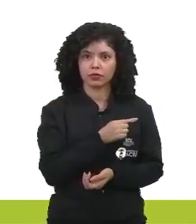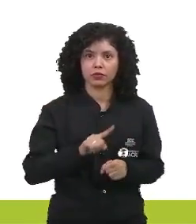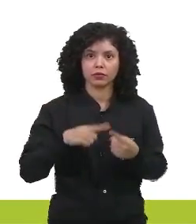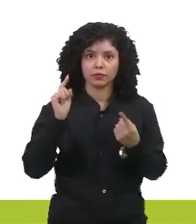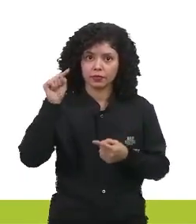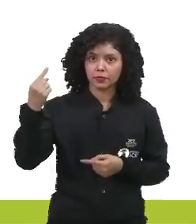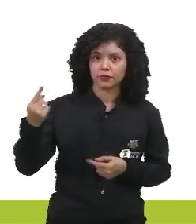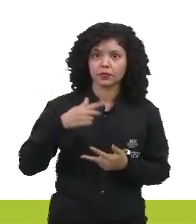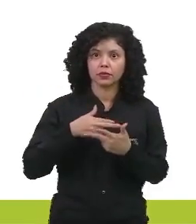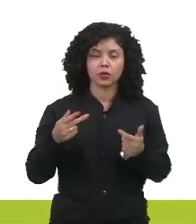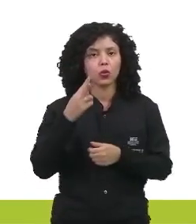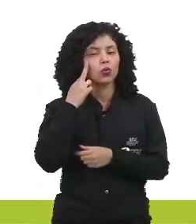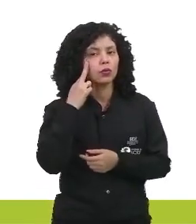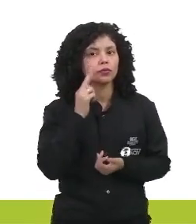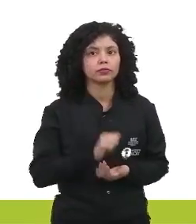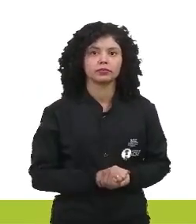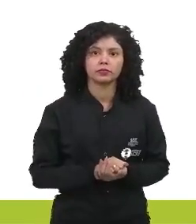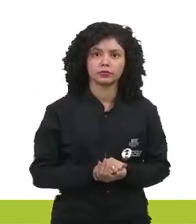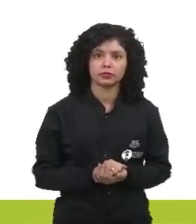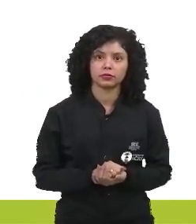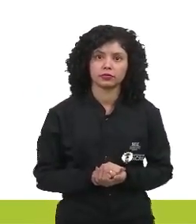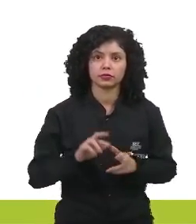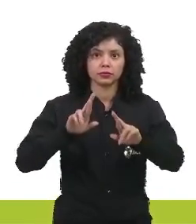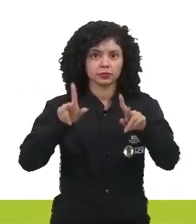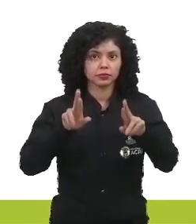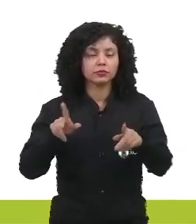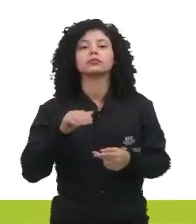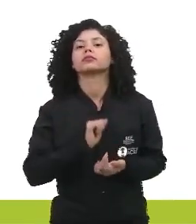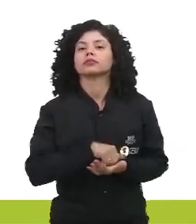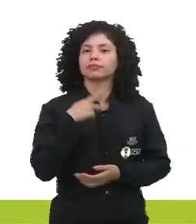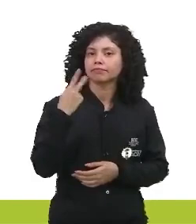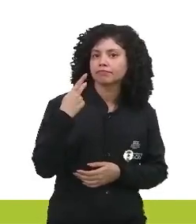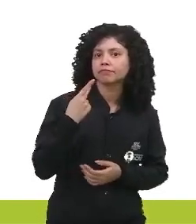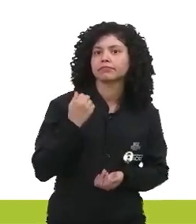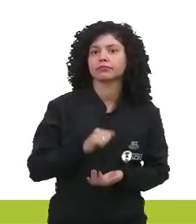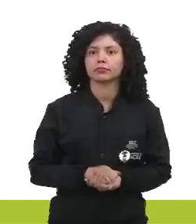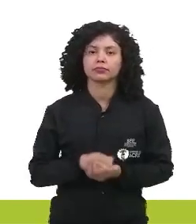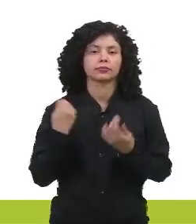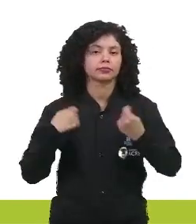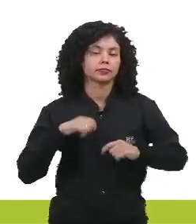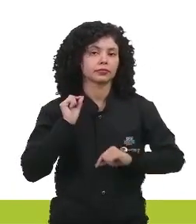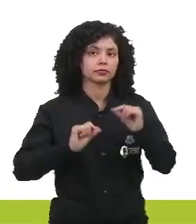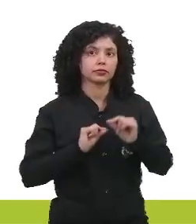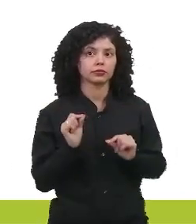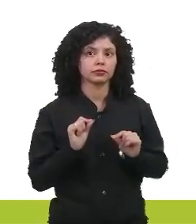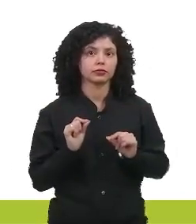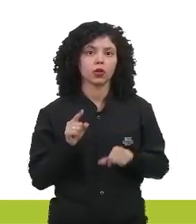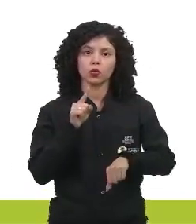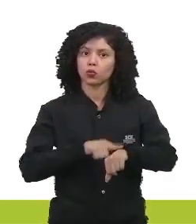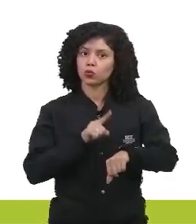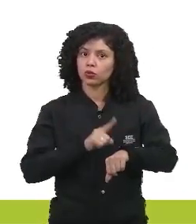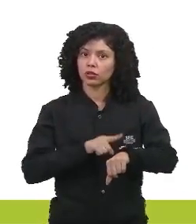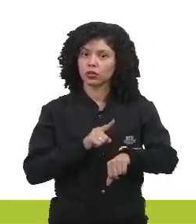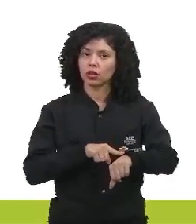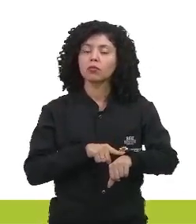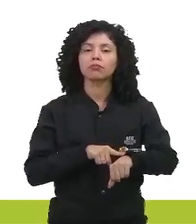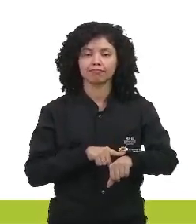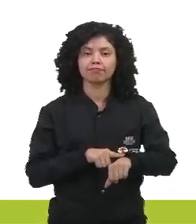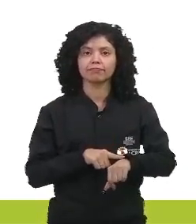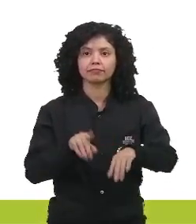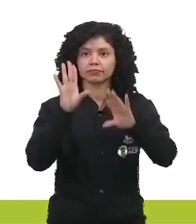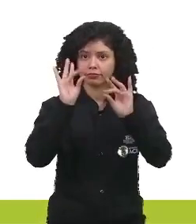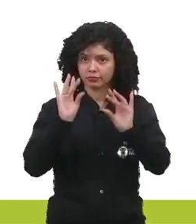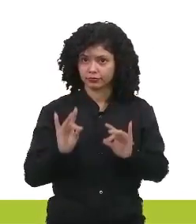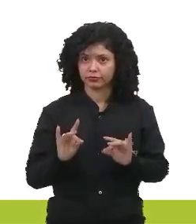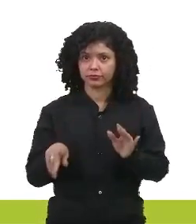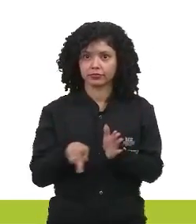para eles, é uma coisa normal. Devido à diferença na pronúncia, é necessário um pouco de tempo para se acostumar com o sotaque